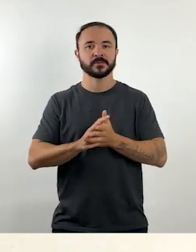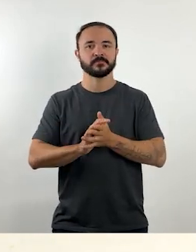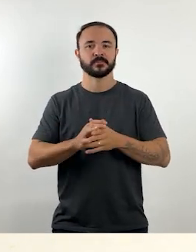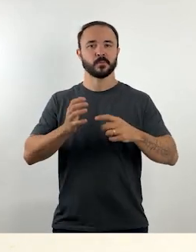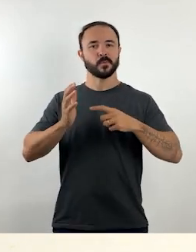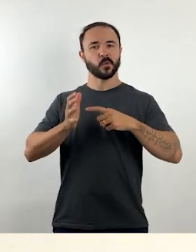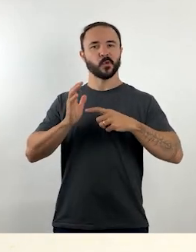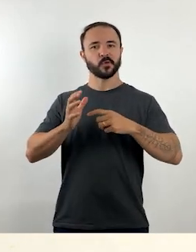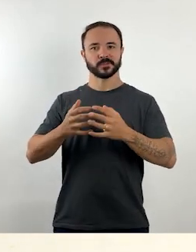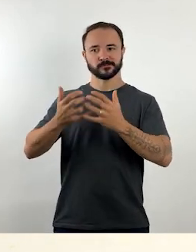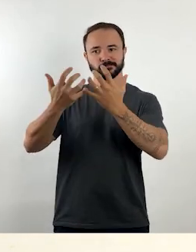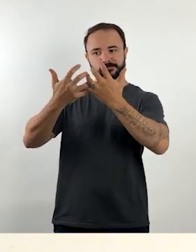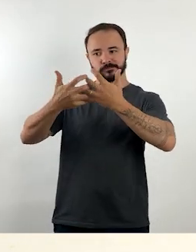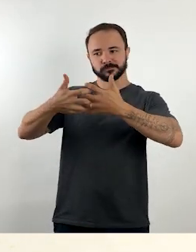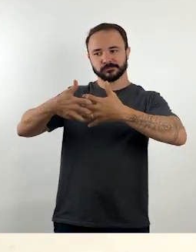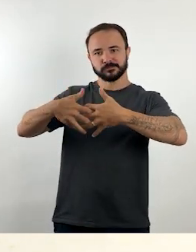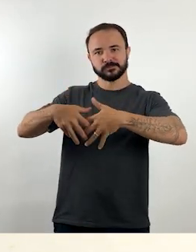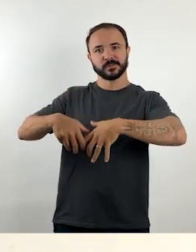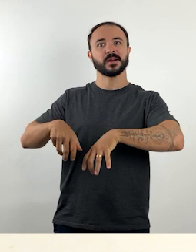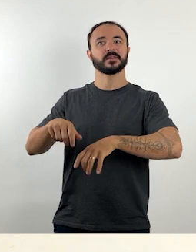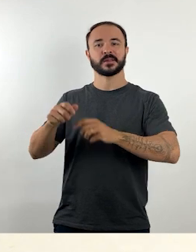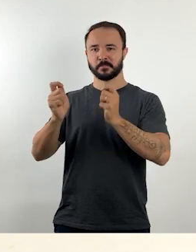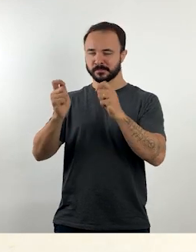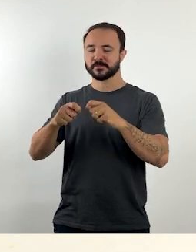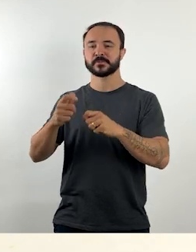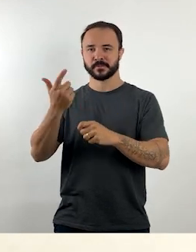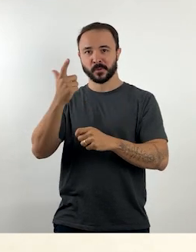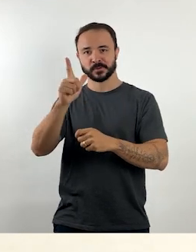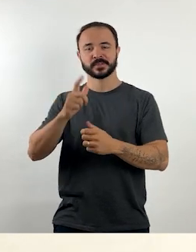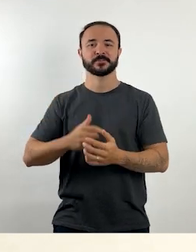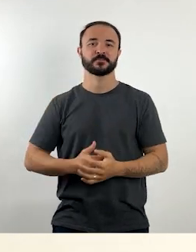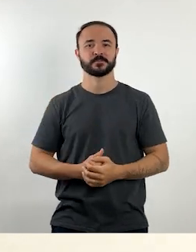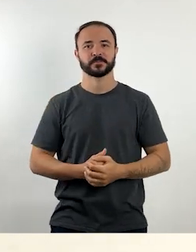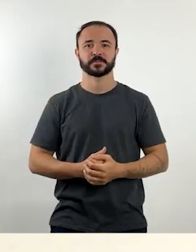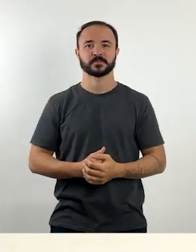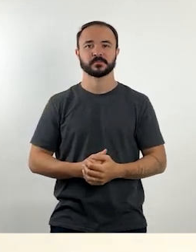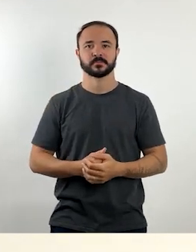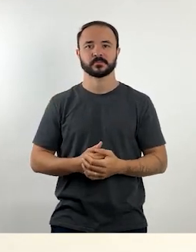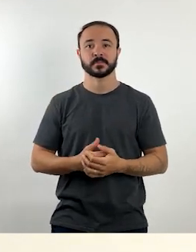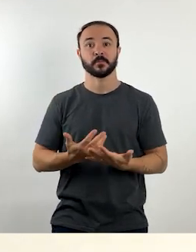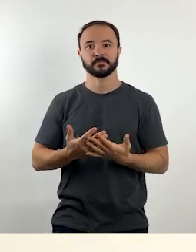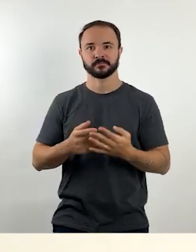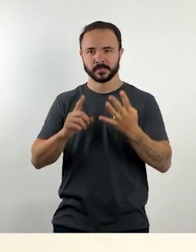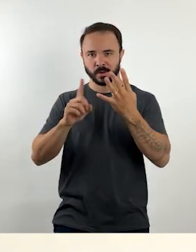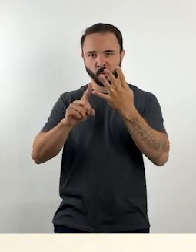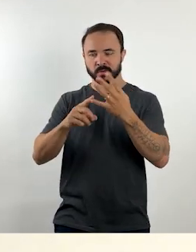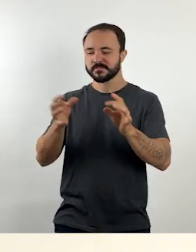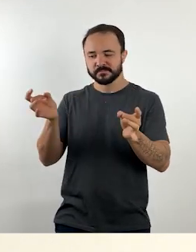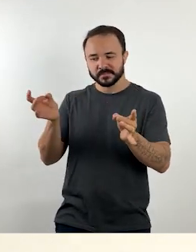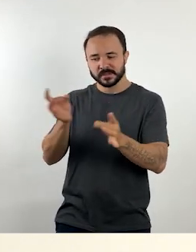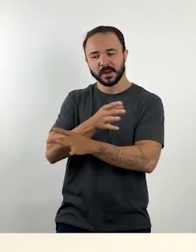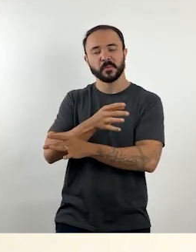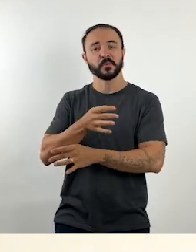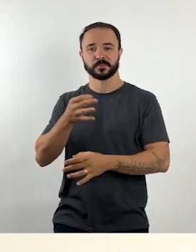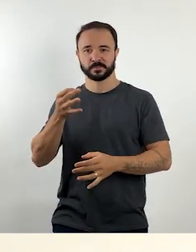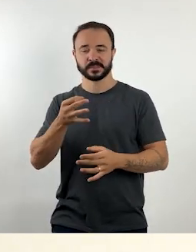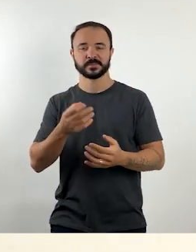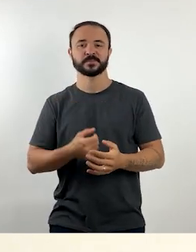engrenagem maior, que vai fazer o movimento em toda a haste. Dessa forma, nós concluímos o passo